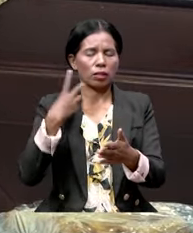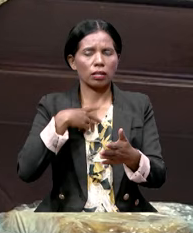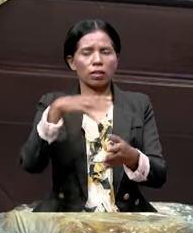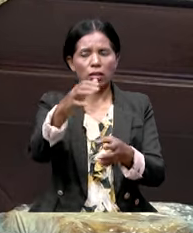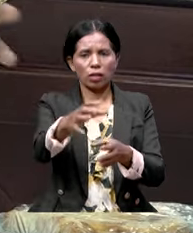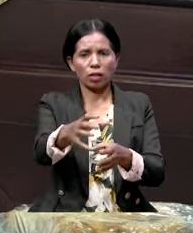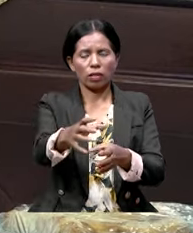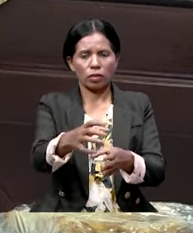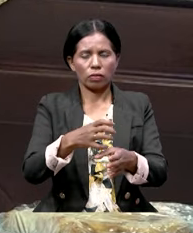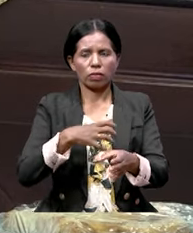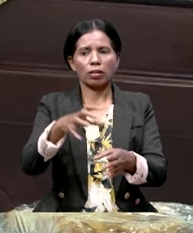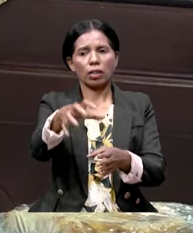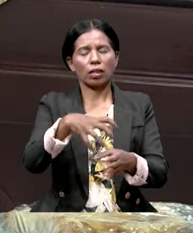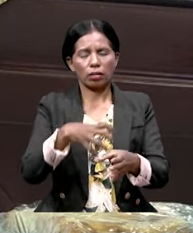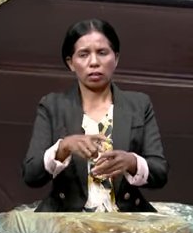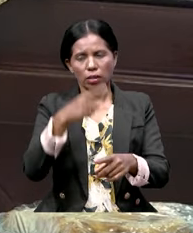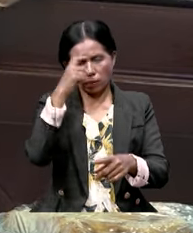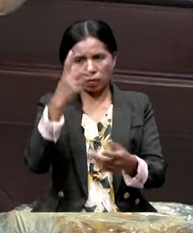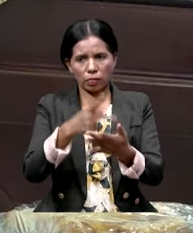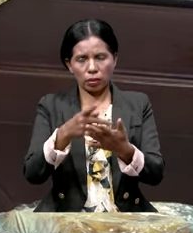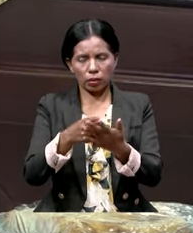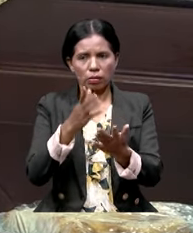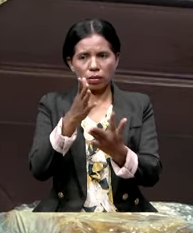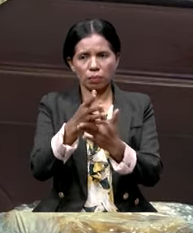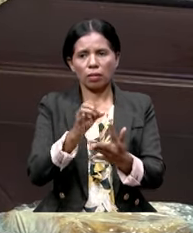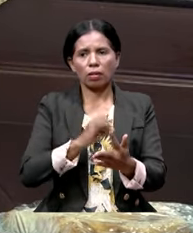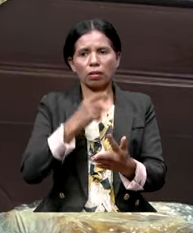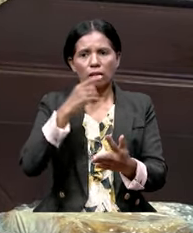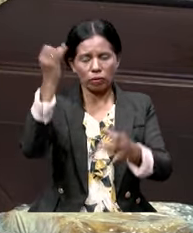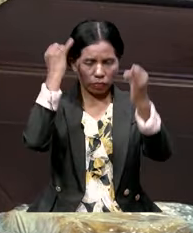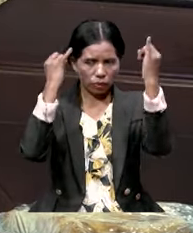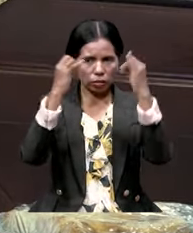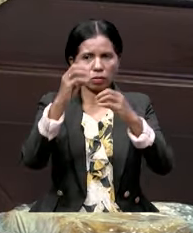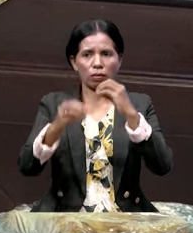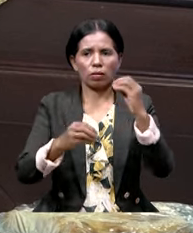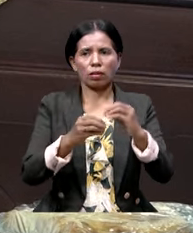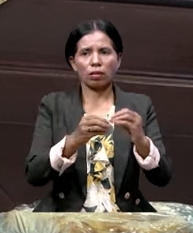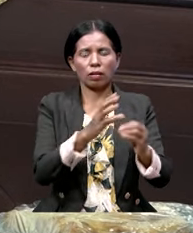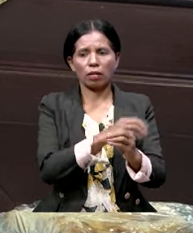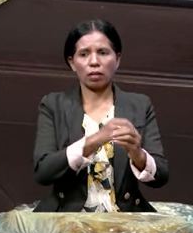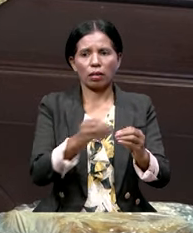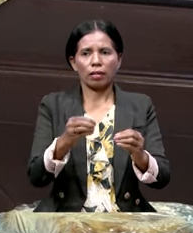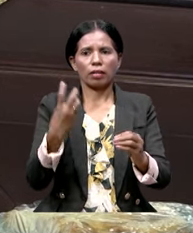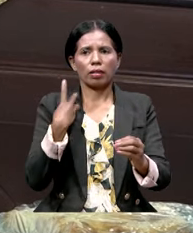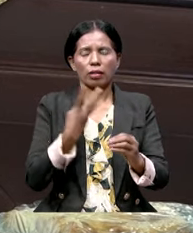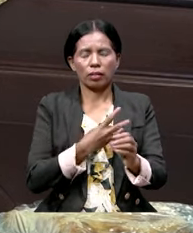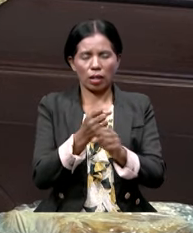tava tava de projeto tava depois ali se foi mas na rua tem informação de quando vai preparar santo padre a tomar nem ita